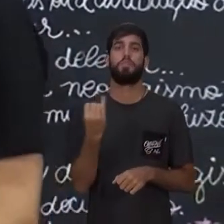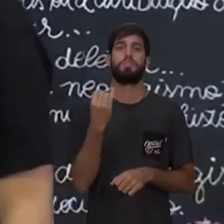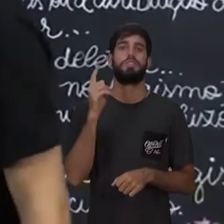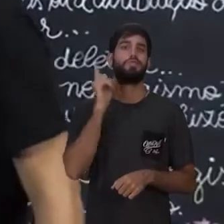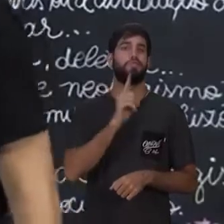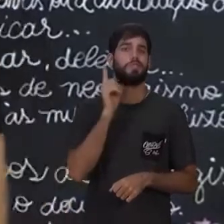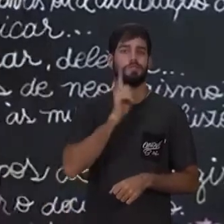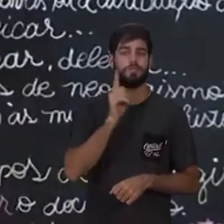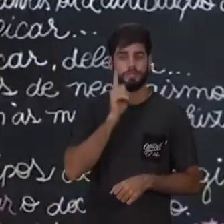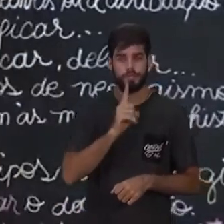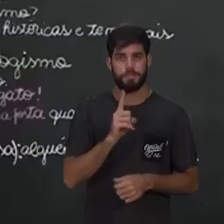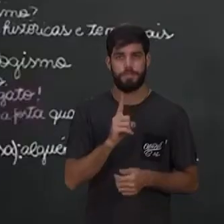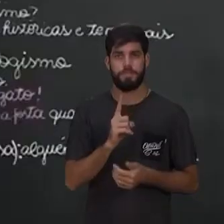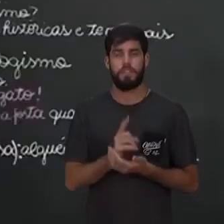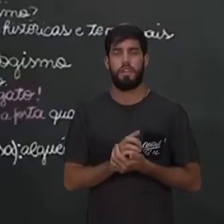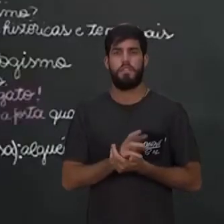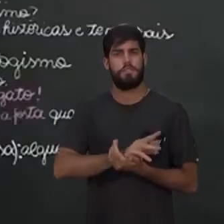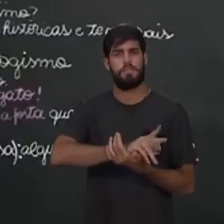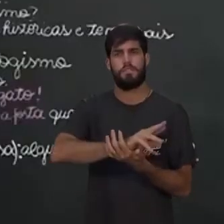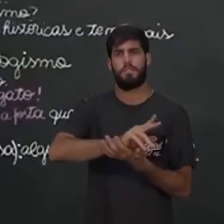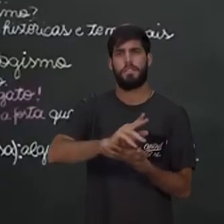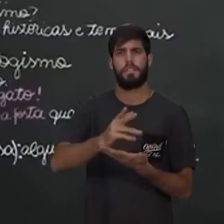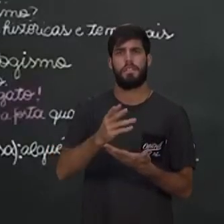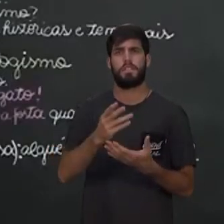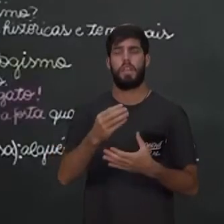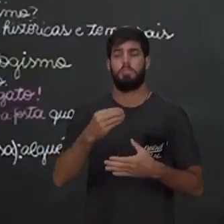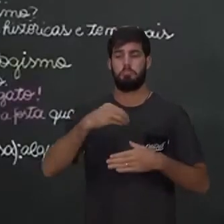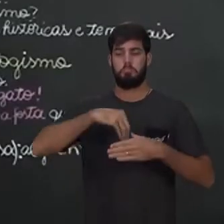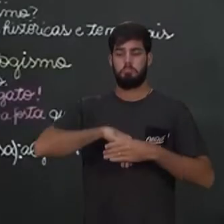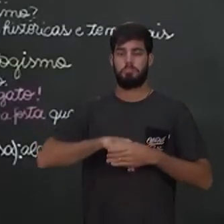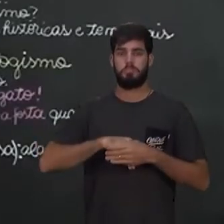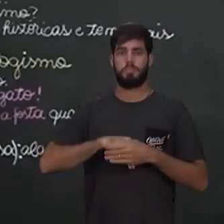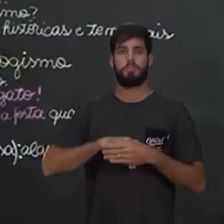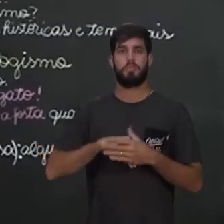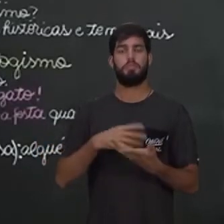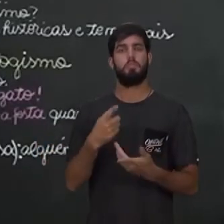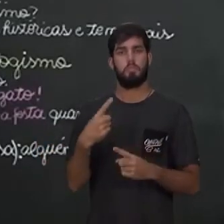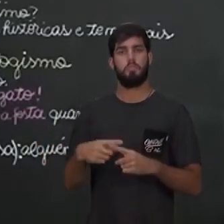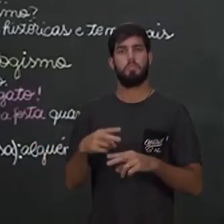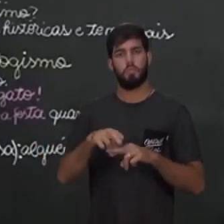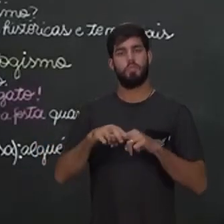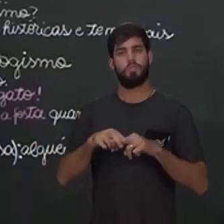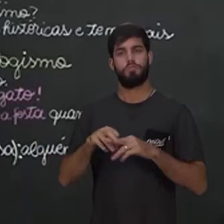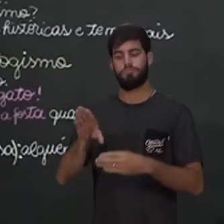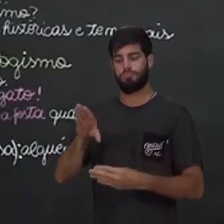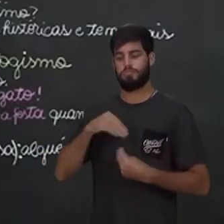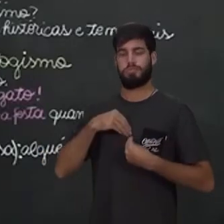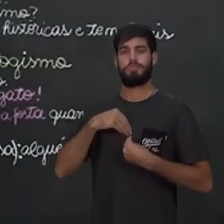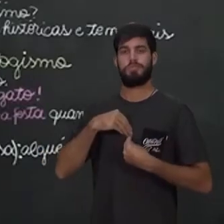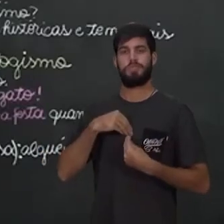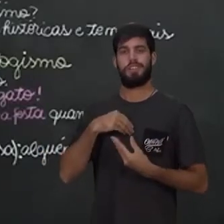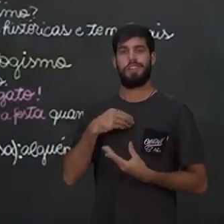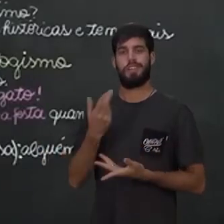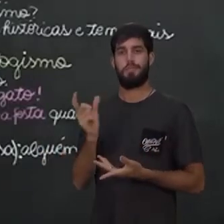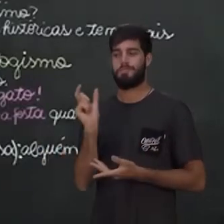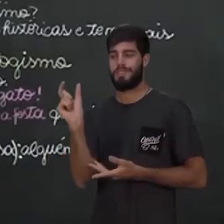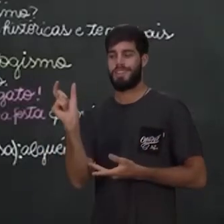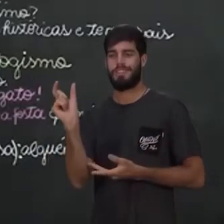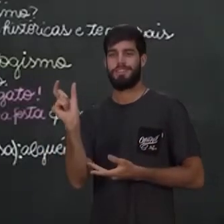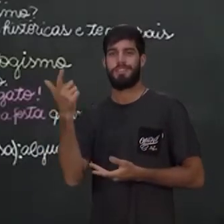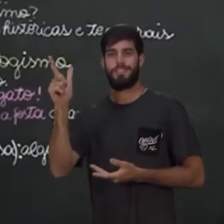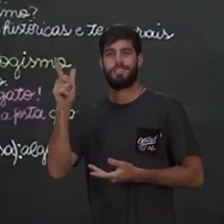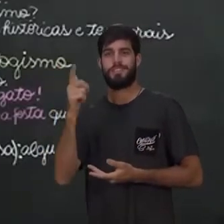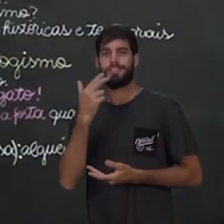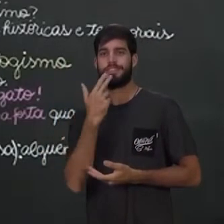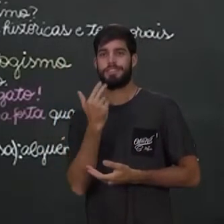Então, muitas vezes a gente incorpora essas palavras por conta desses fatores também sociais, históricos e econômicos. A gente não pode perder isso de